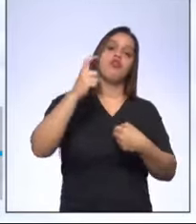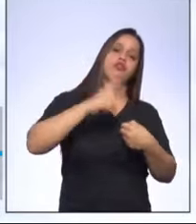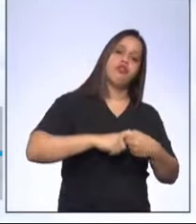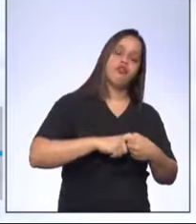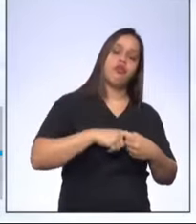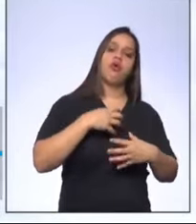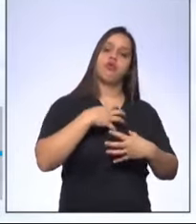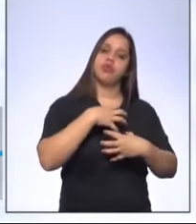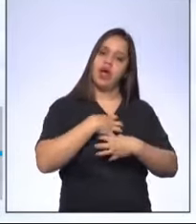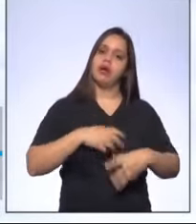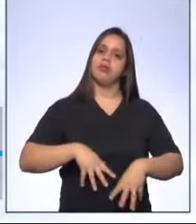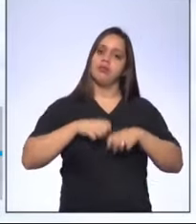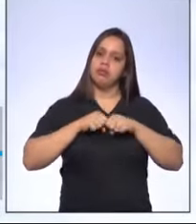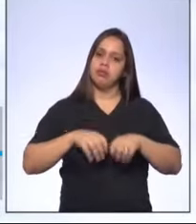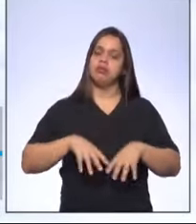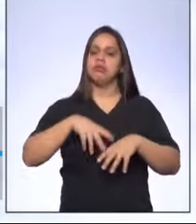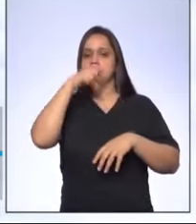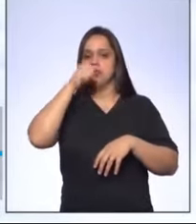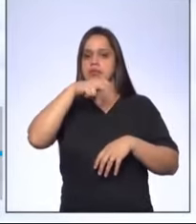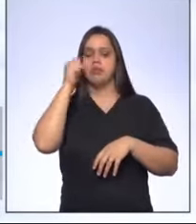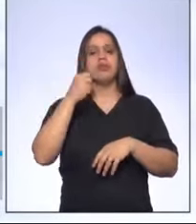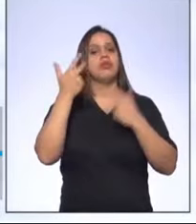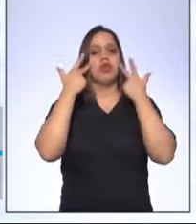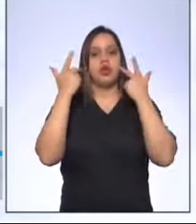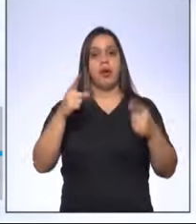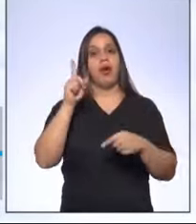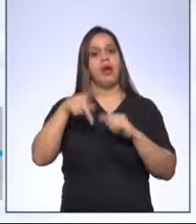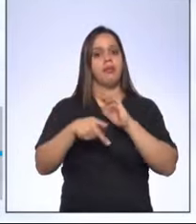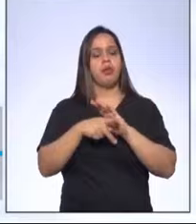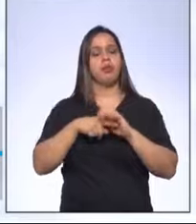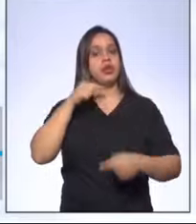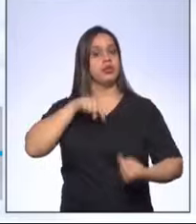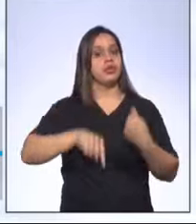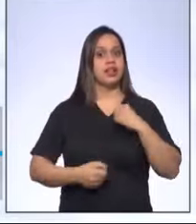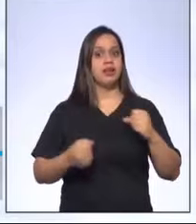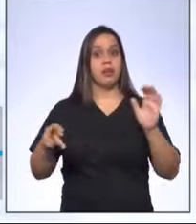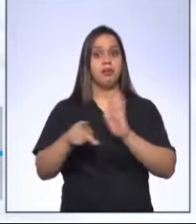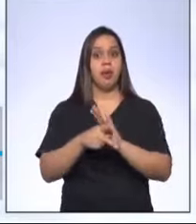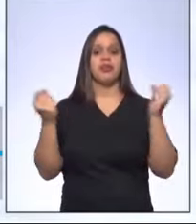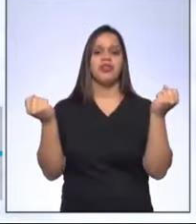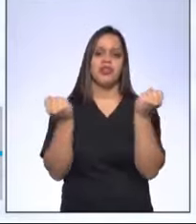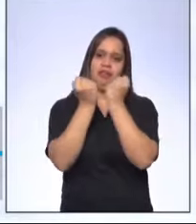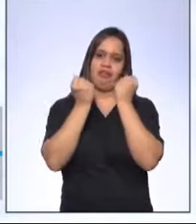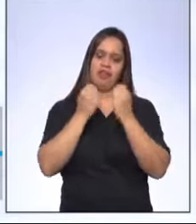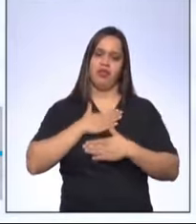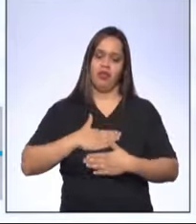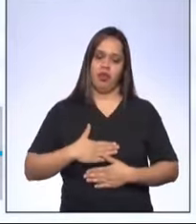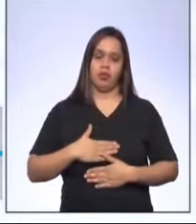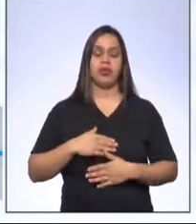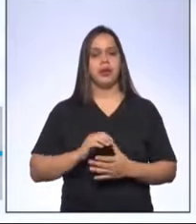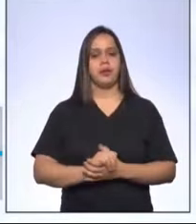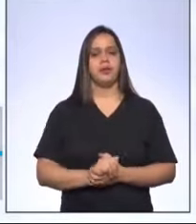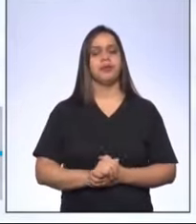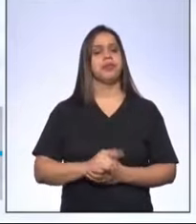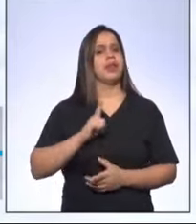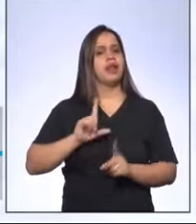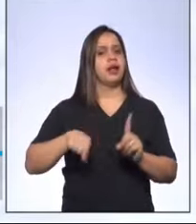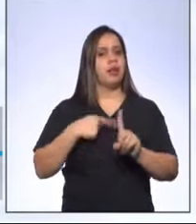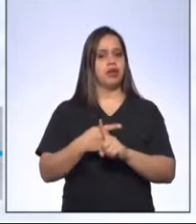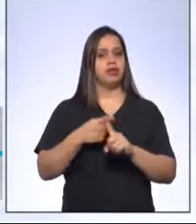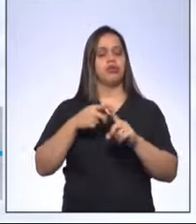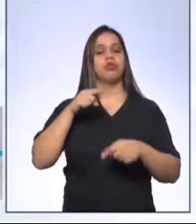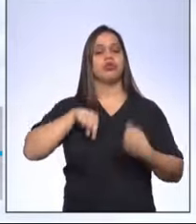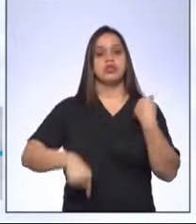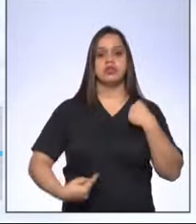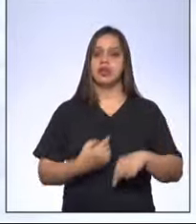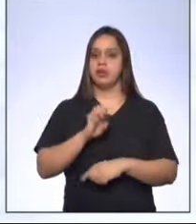respiração. Tá? Então é um sistema de defesa mesmo. Tudo bem? Bom, gente, a gente tem mais um sistema aí que é o endócrino. Eu não vou falar